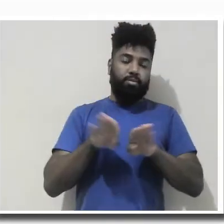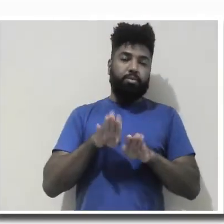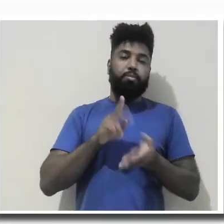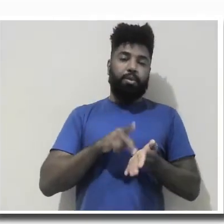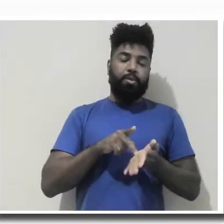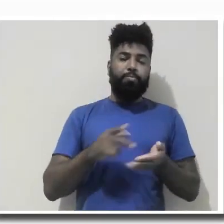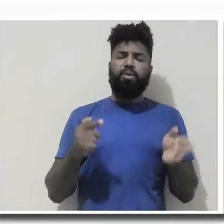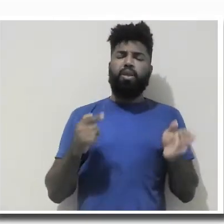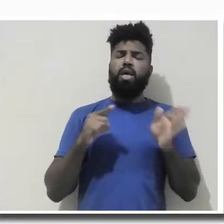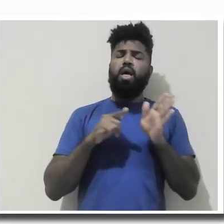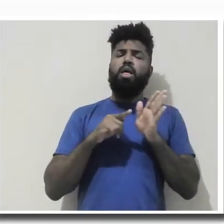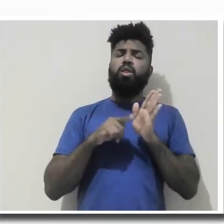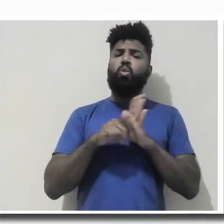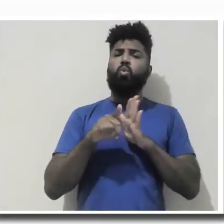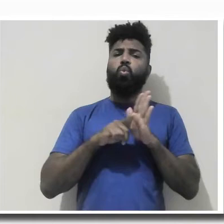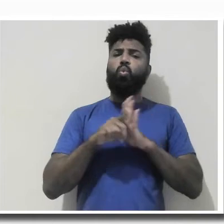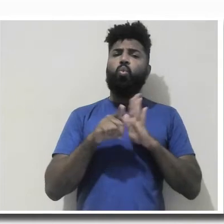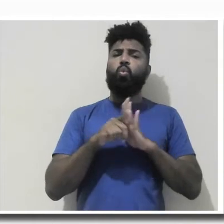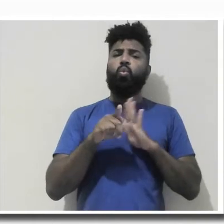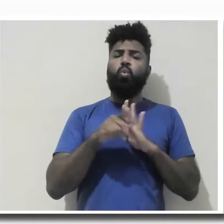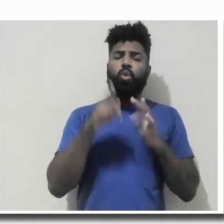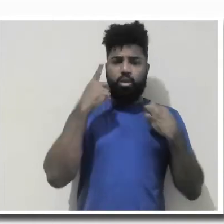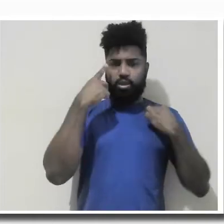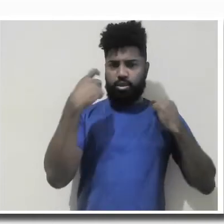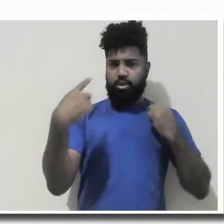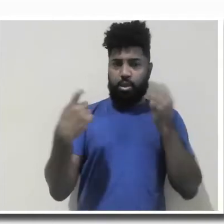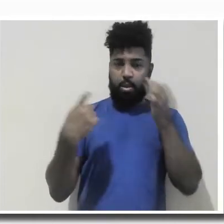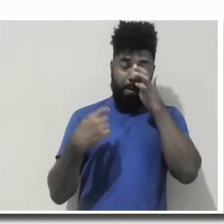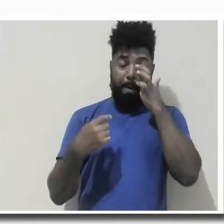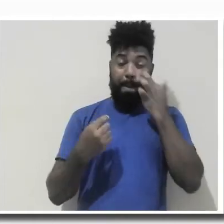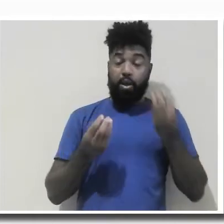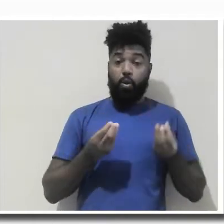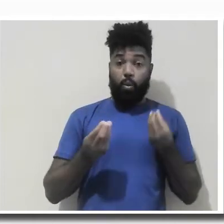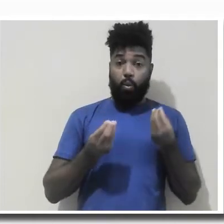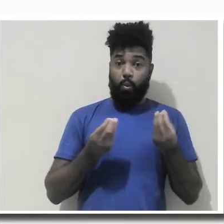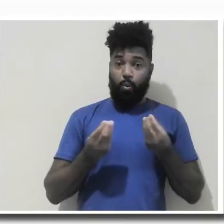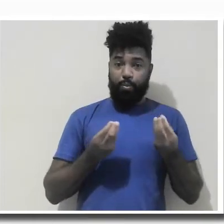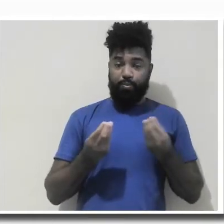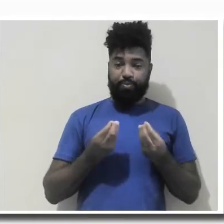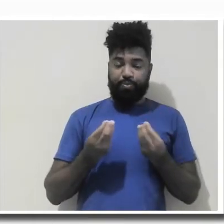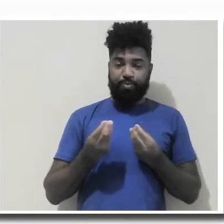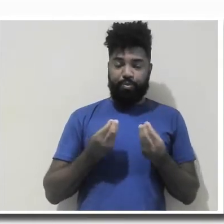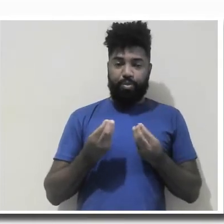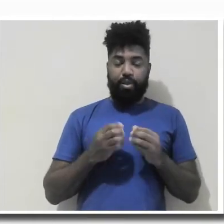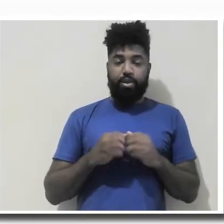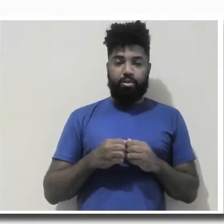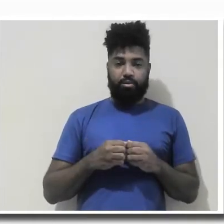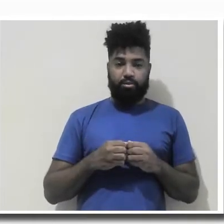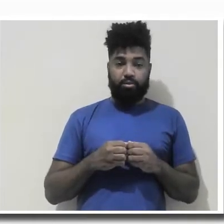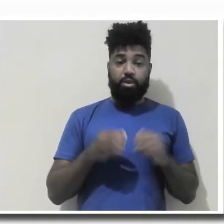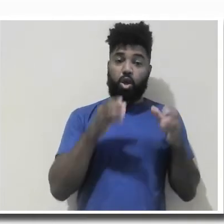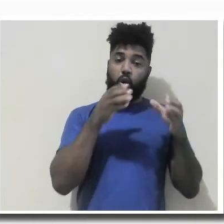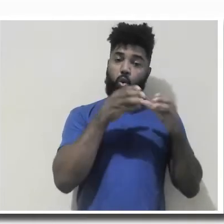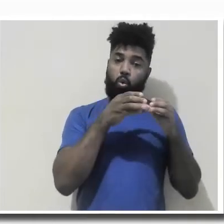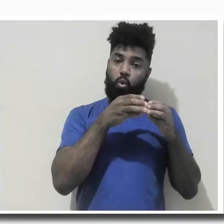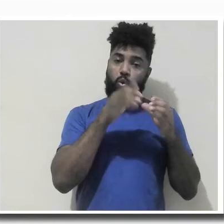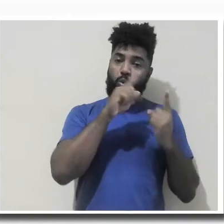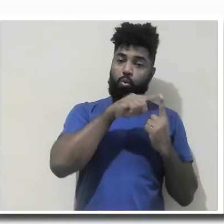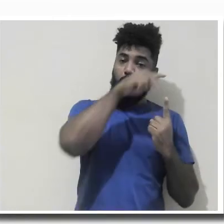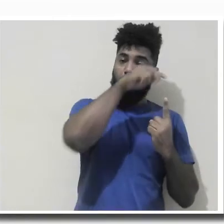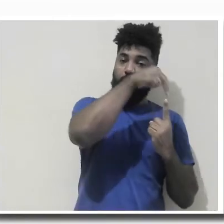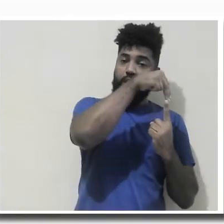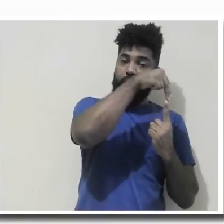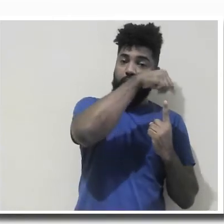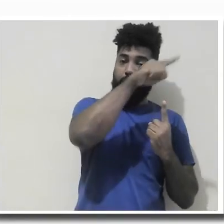pergunta interessante a ser feita é em relação a qual desses dois conjuntos tem